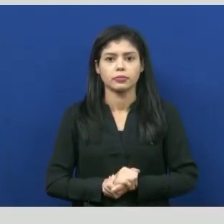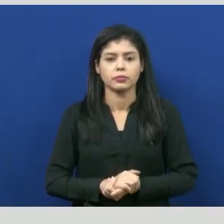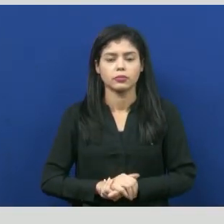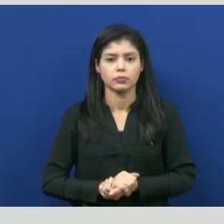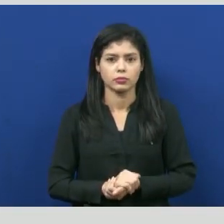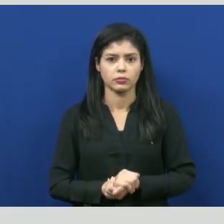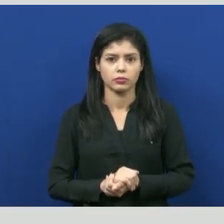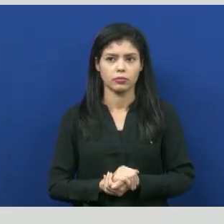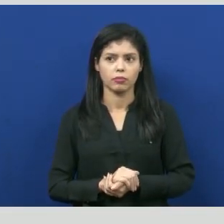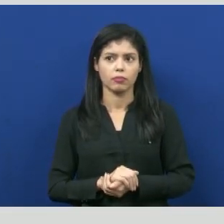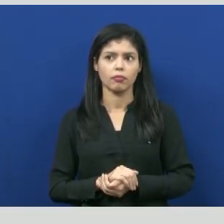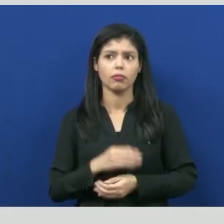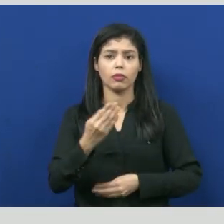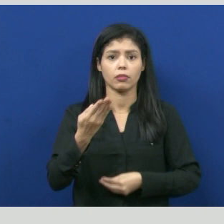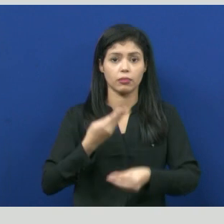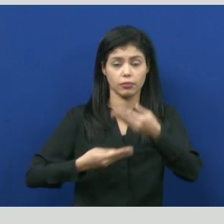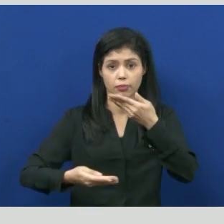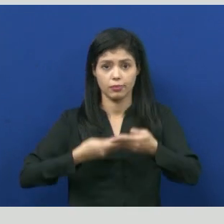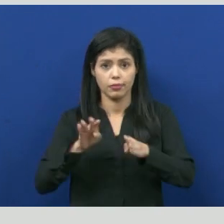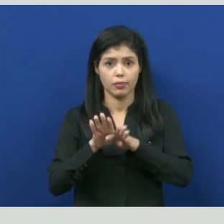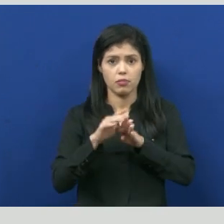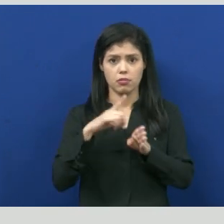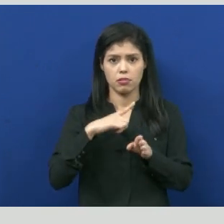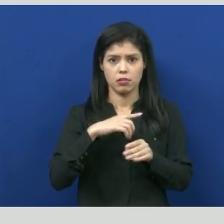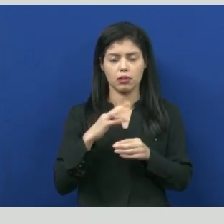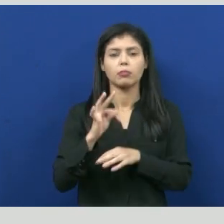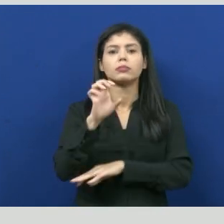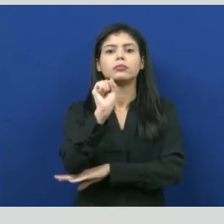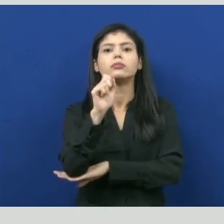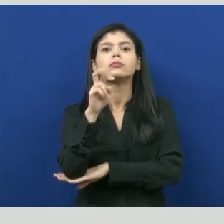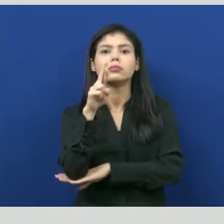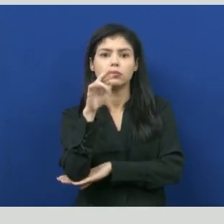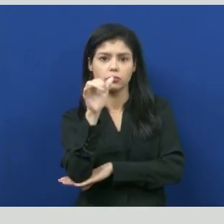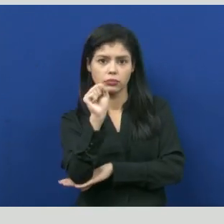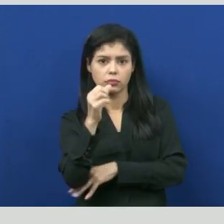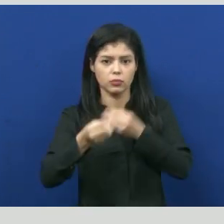E a relação evolutiva dos seres. Como nós podemos fazer uma